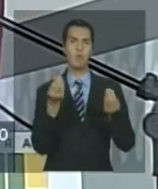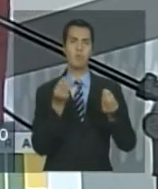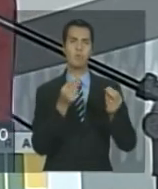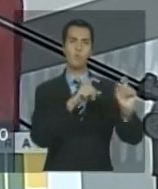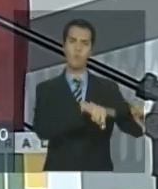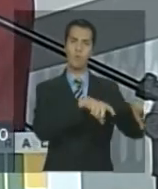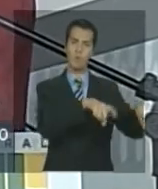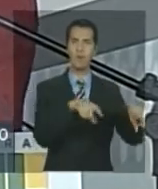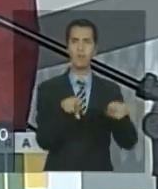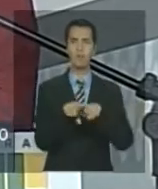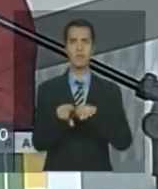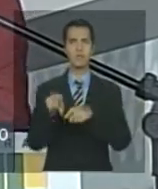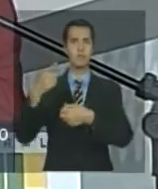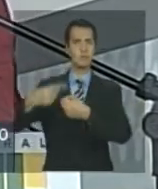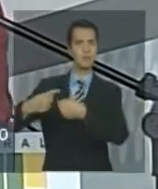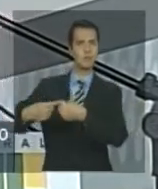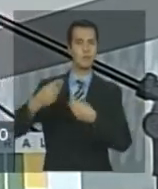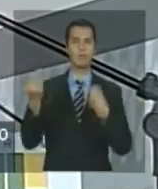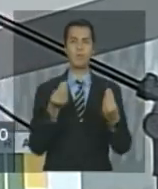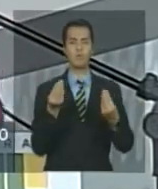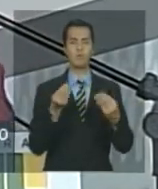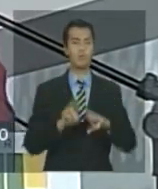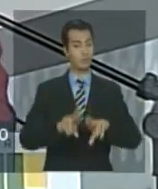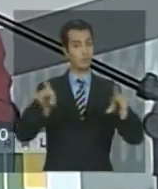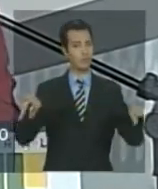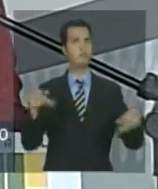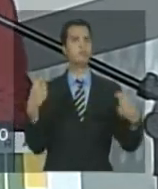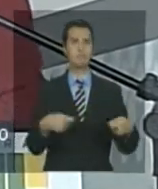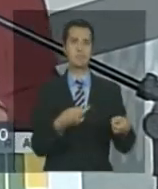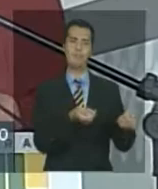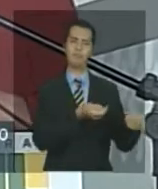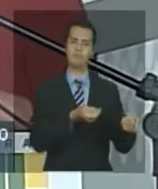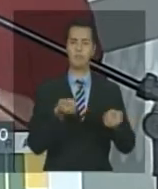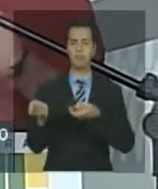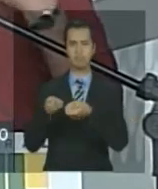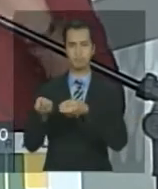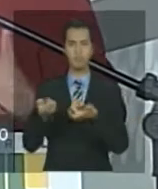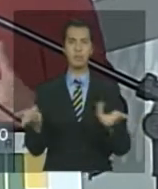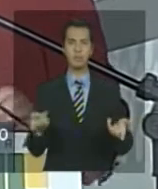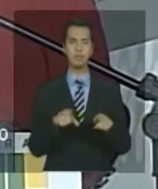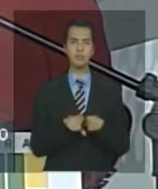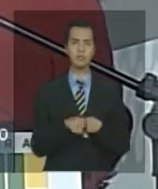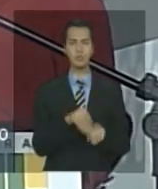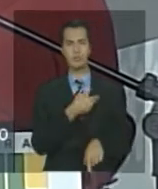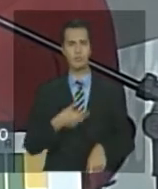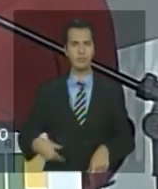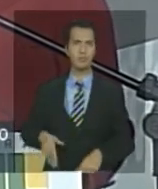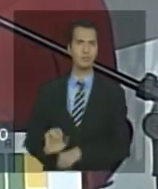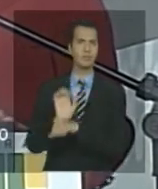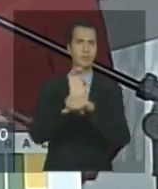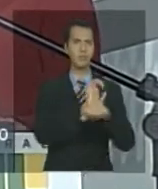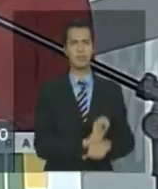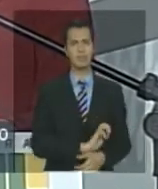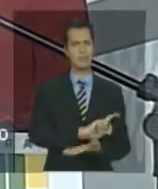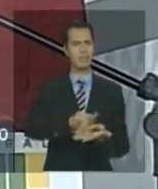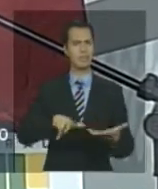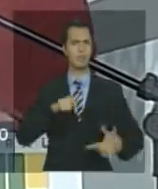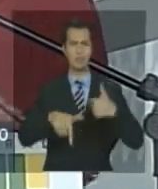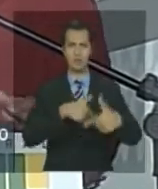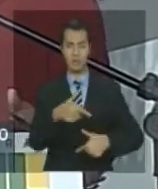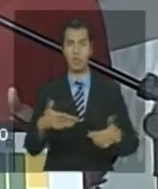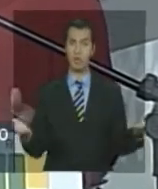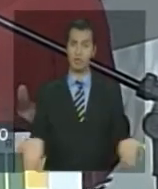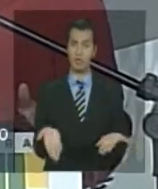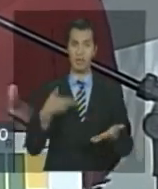rural e urbana, todas as iniciativas dos governos estaduais. E aí eu finalizo dizendo o seguinte: